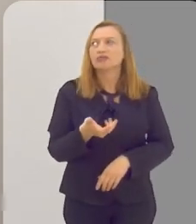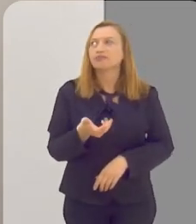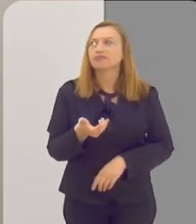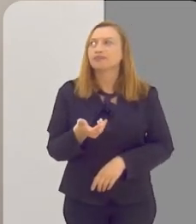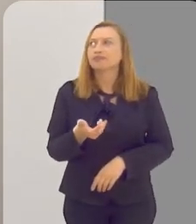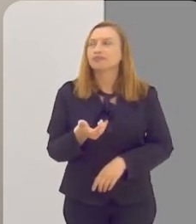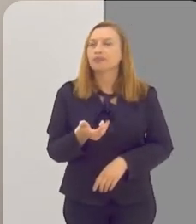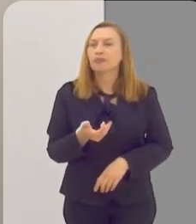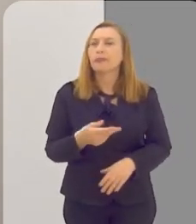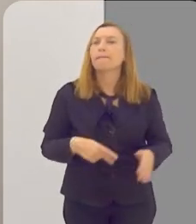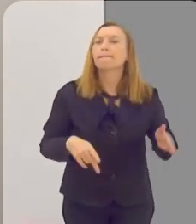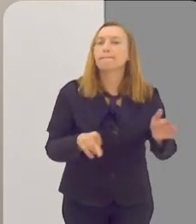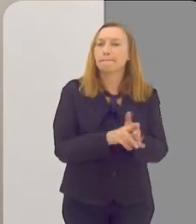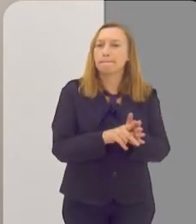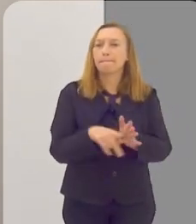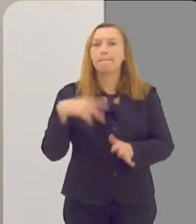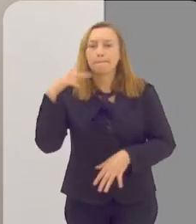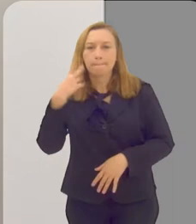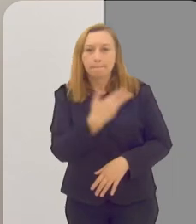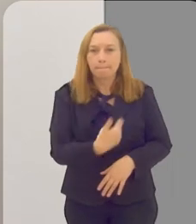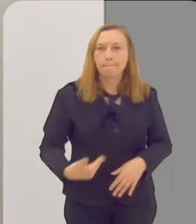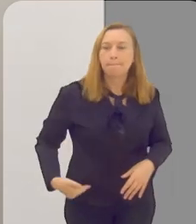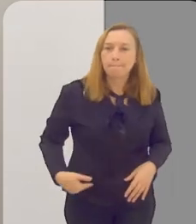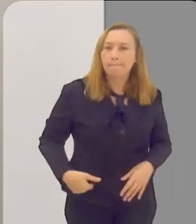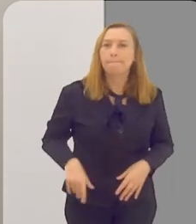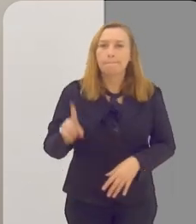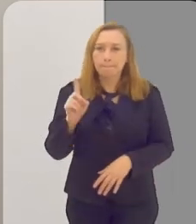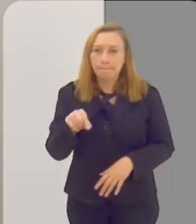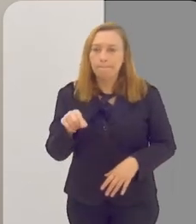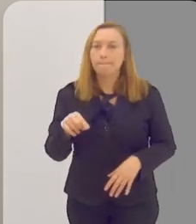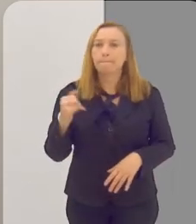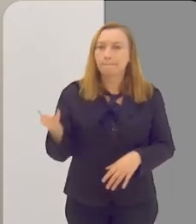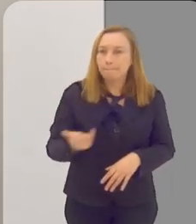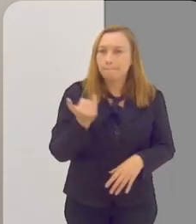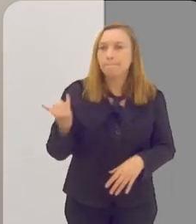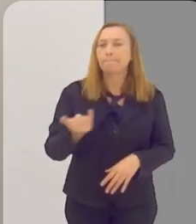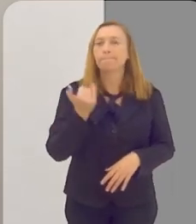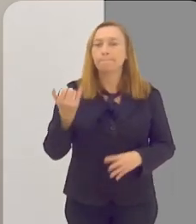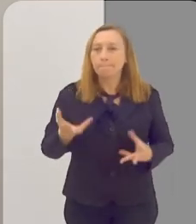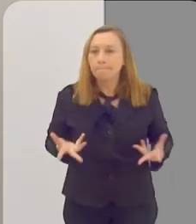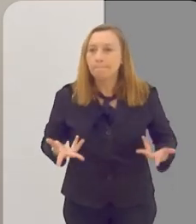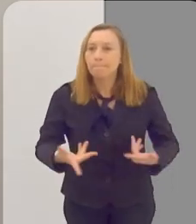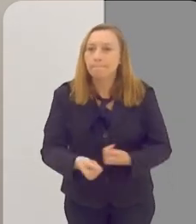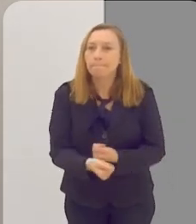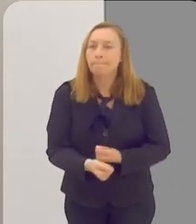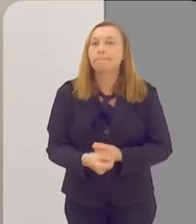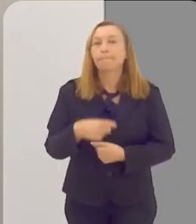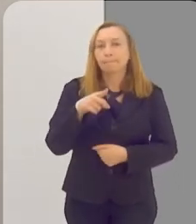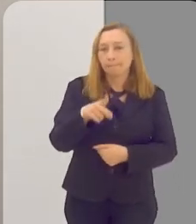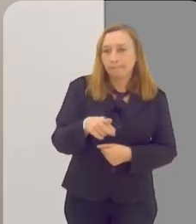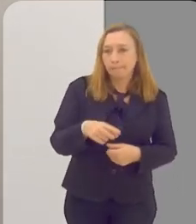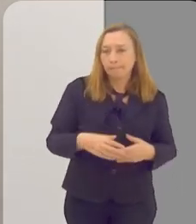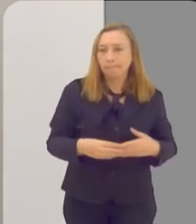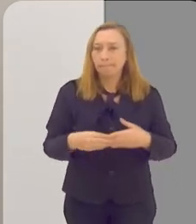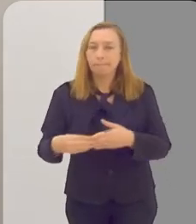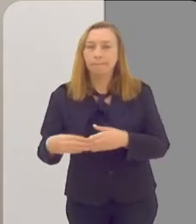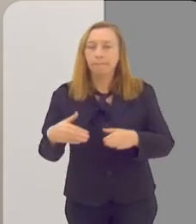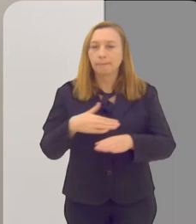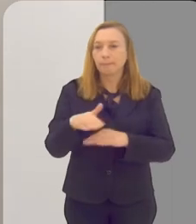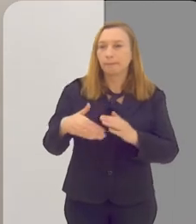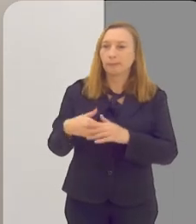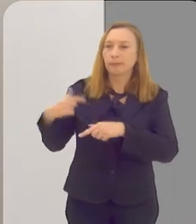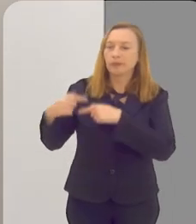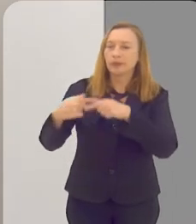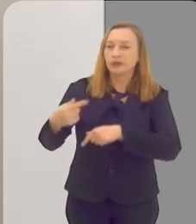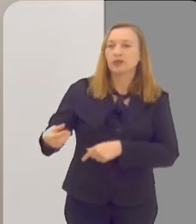quer atingir, que quer participar da política pública, é uma forma muito eficaz de você trazer